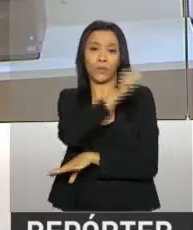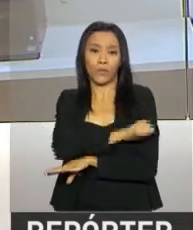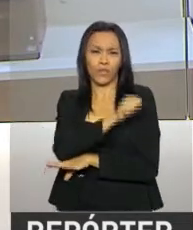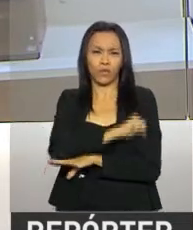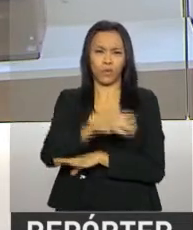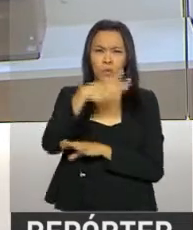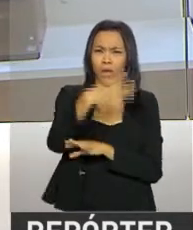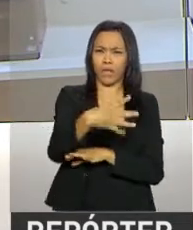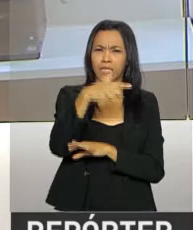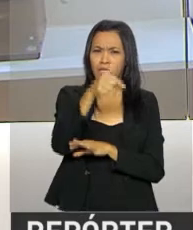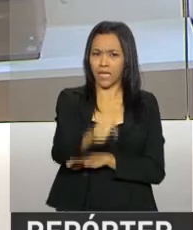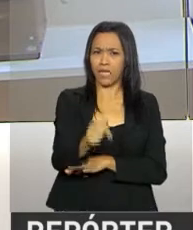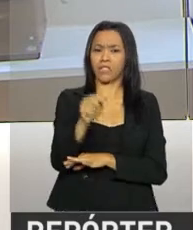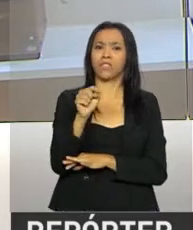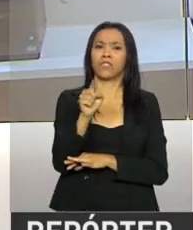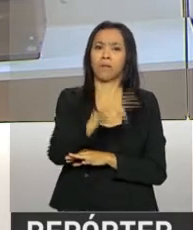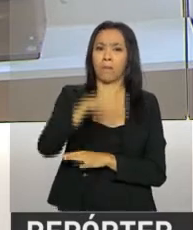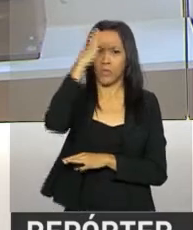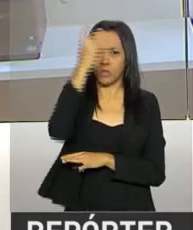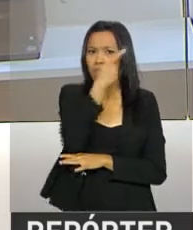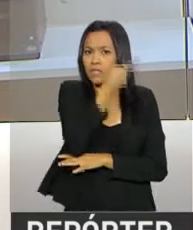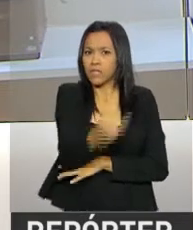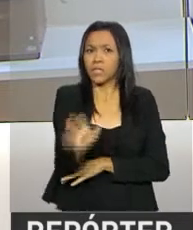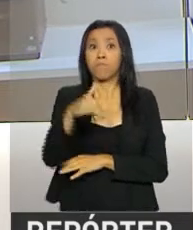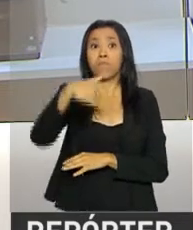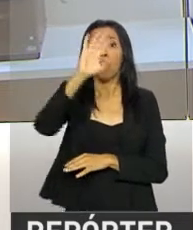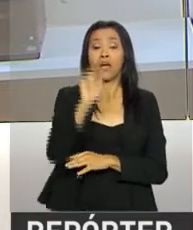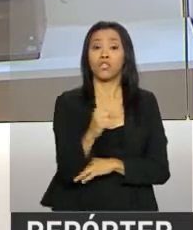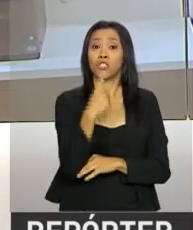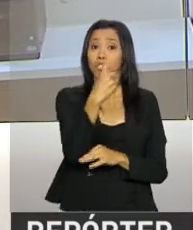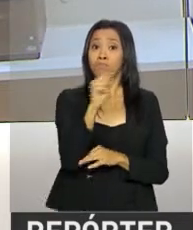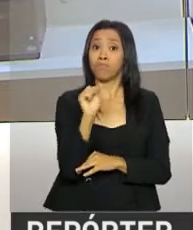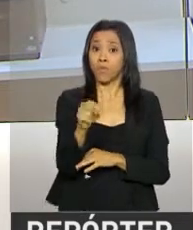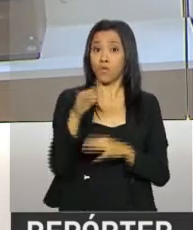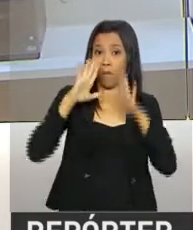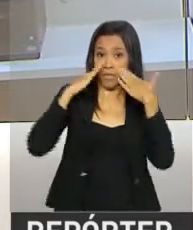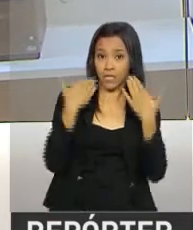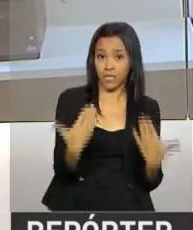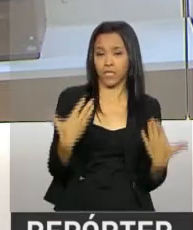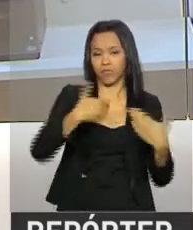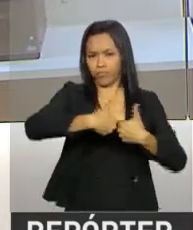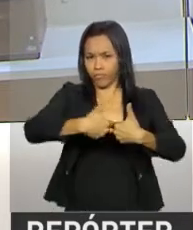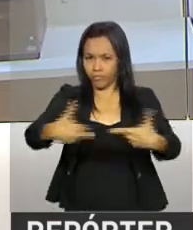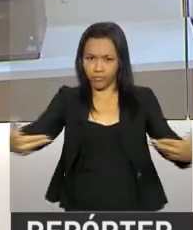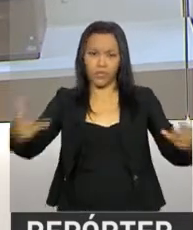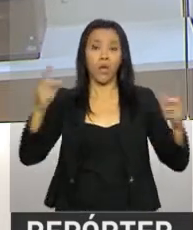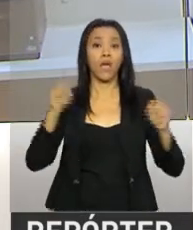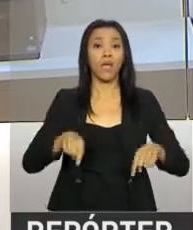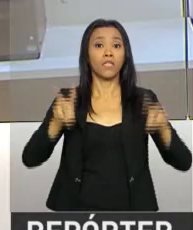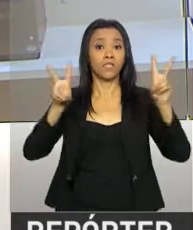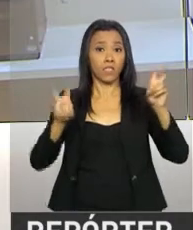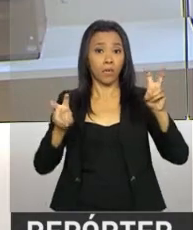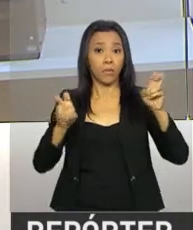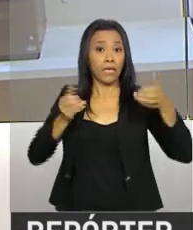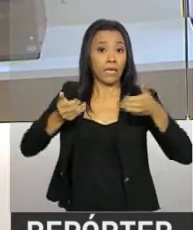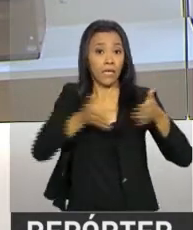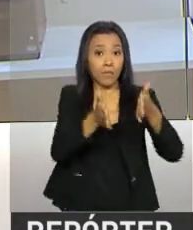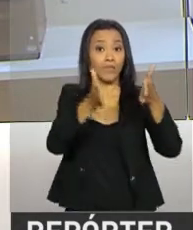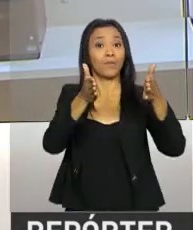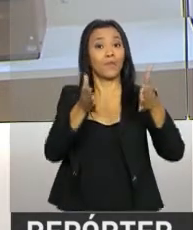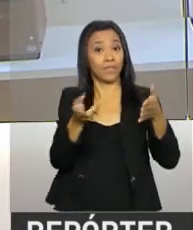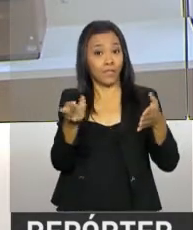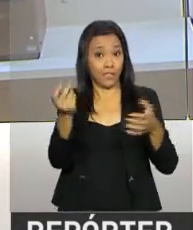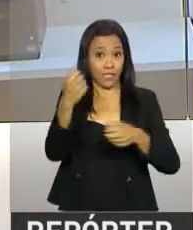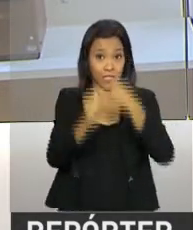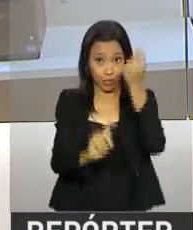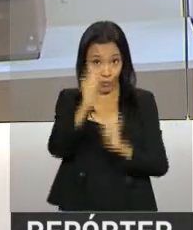visitantes de 31 países e mais de 1.100 expositores este ano o tema é caminhos para uma indústria de